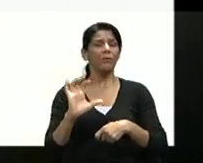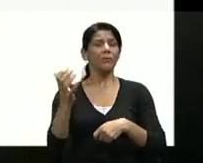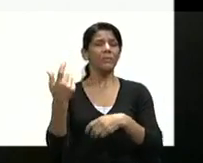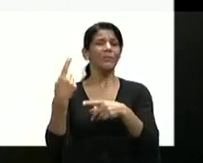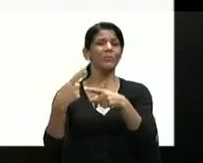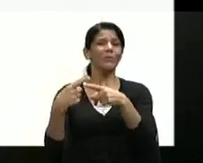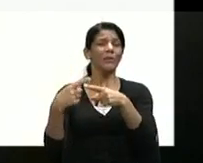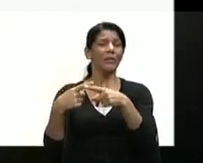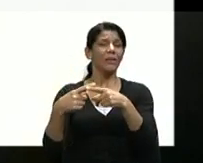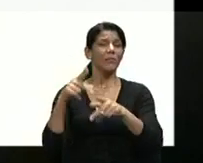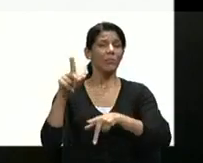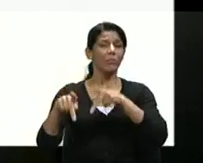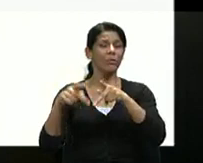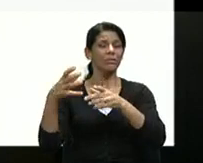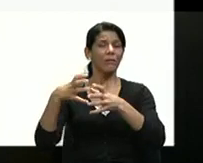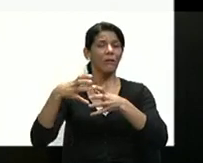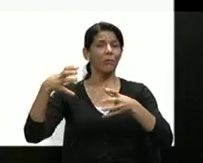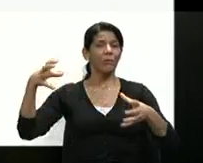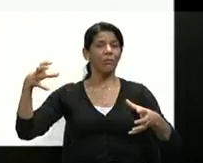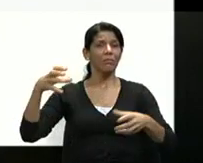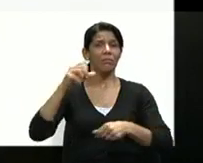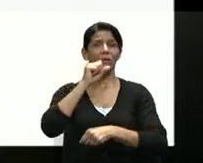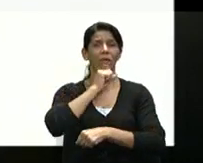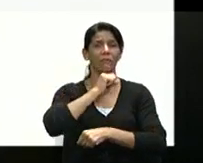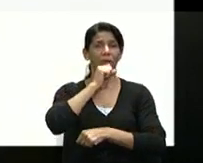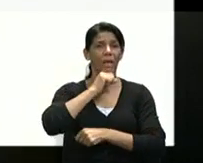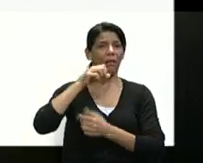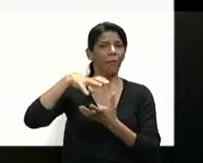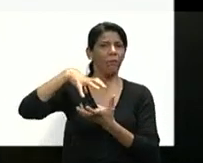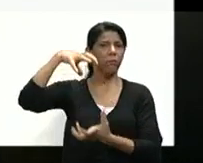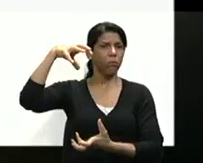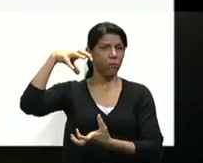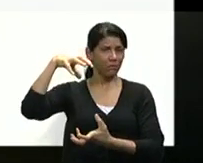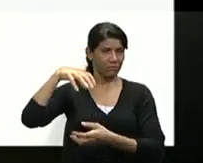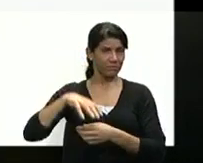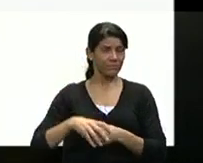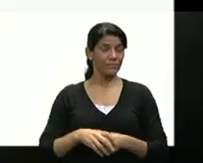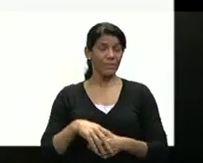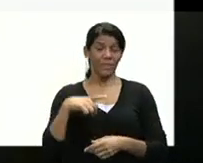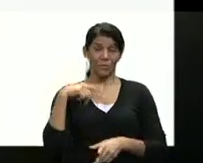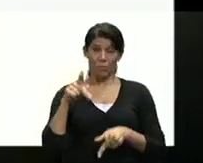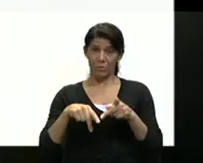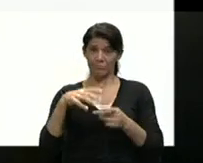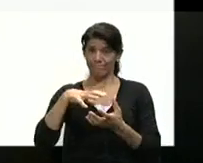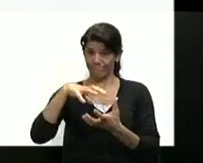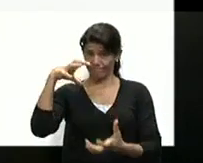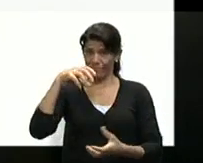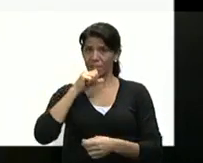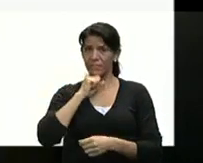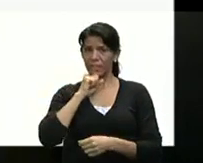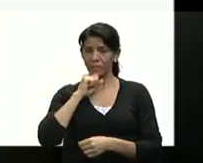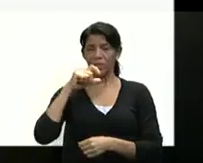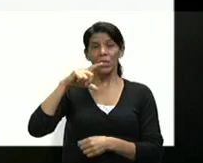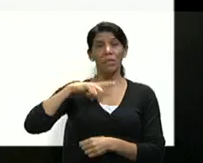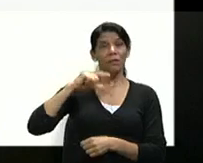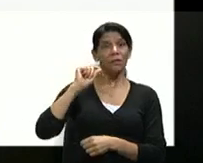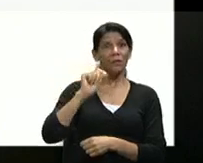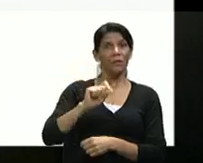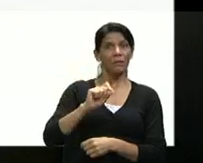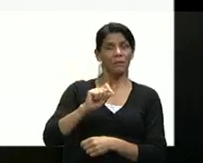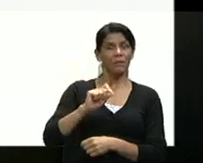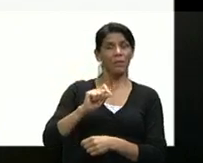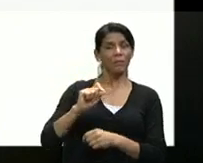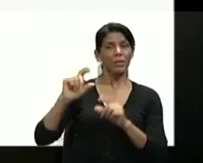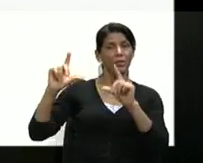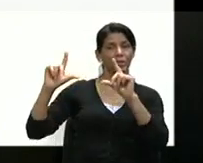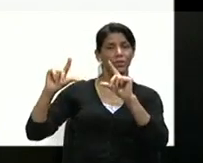nós temos uma população envelhecendo e nós temos ali um certo